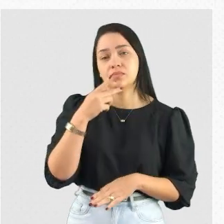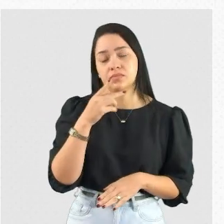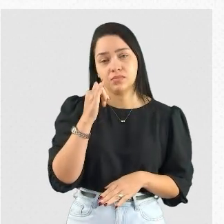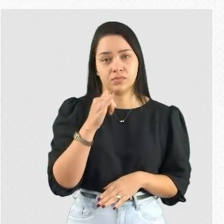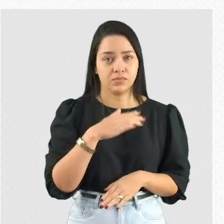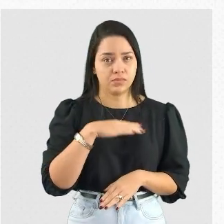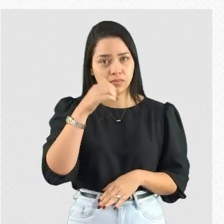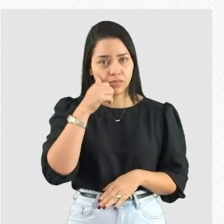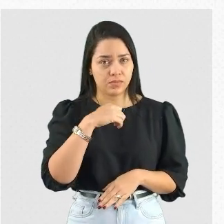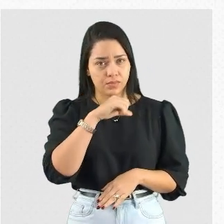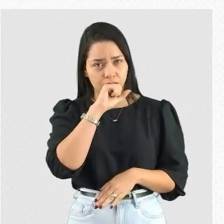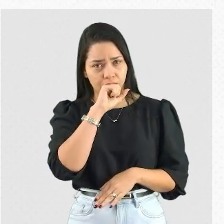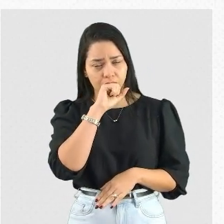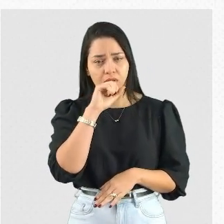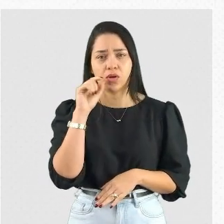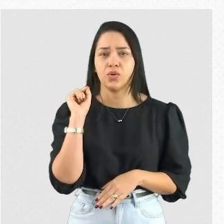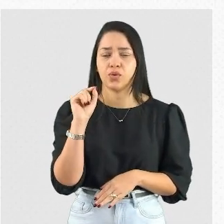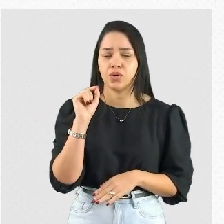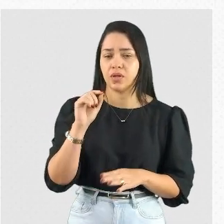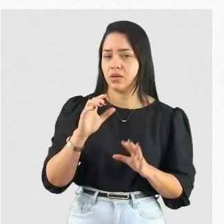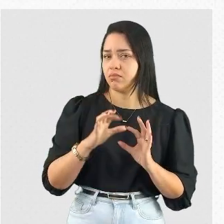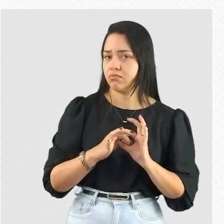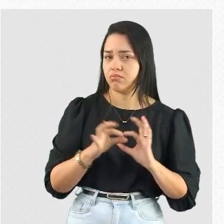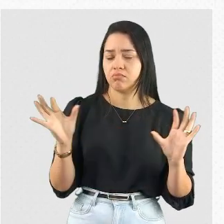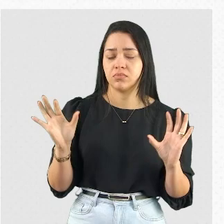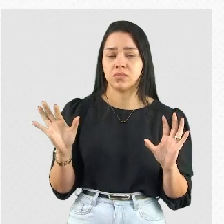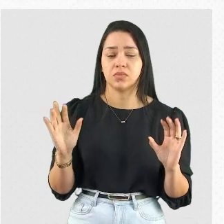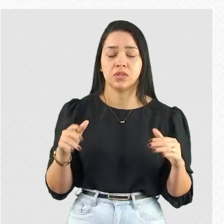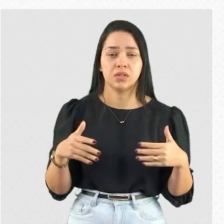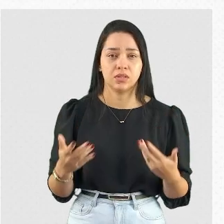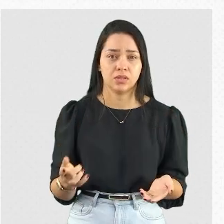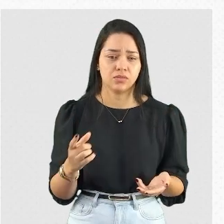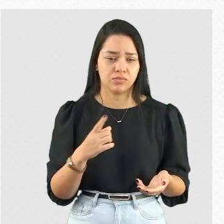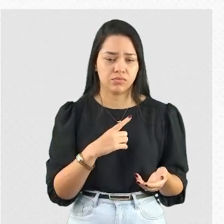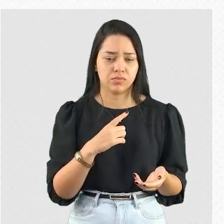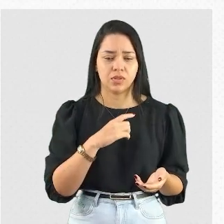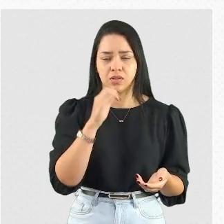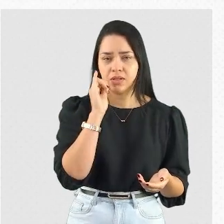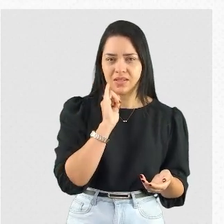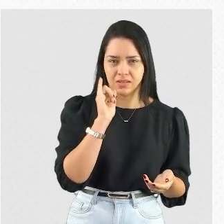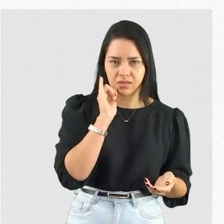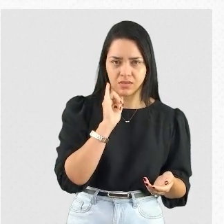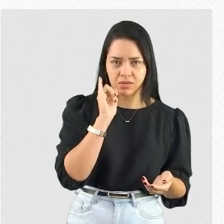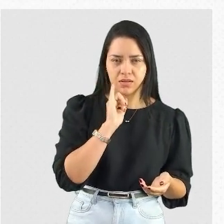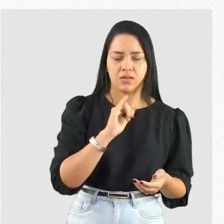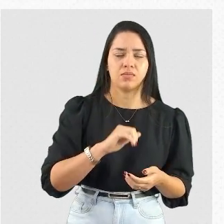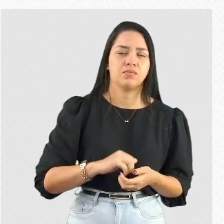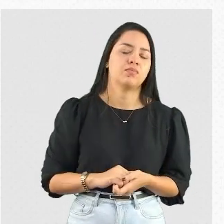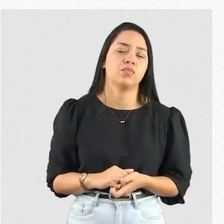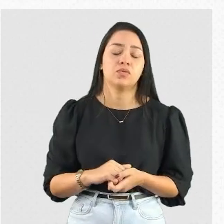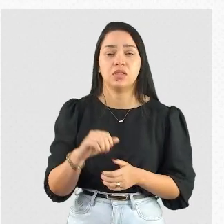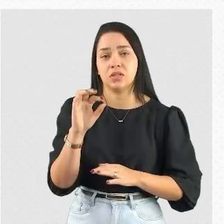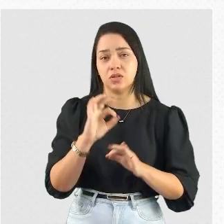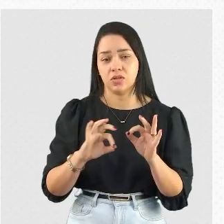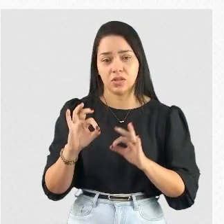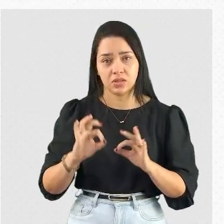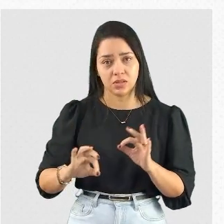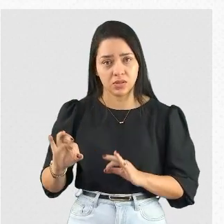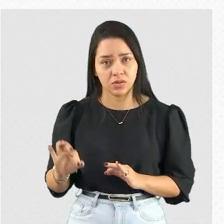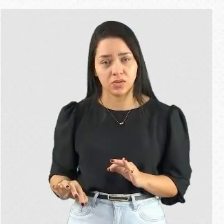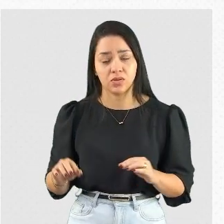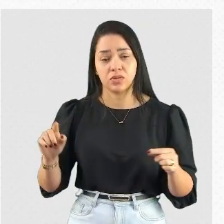e da minha mãe de forma independente. Então, a gente tem aqui um exemplo, né, dessas organizações, né,